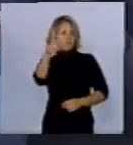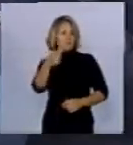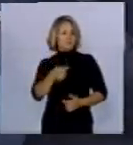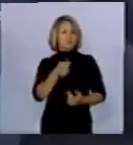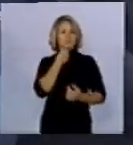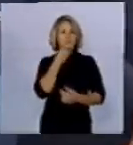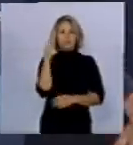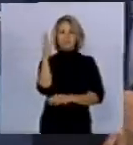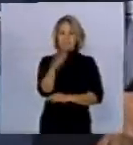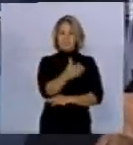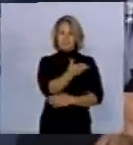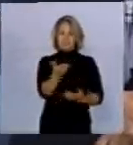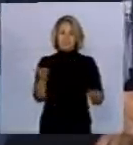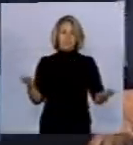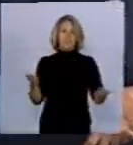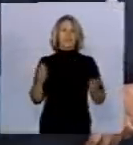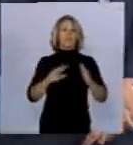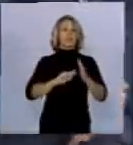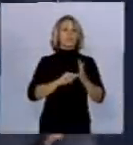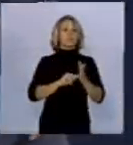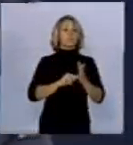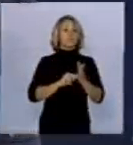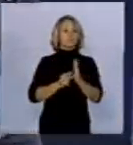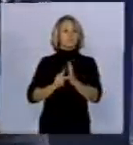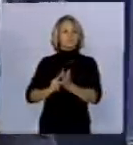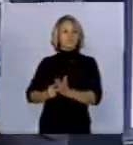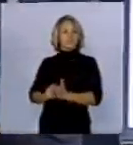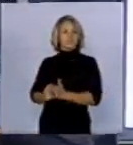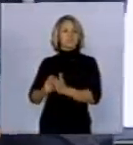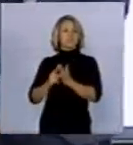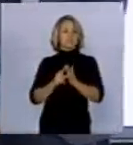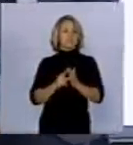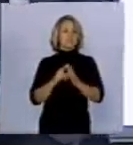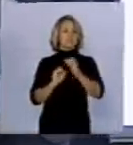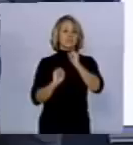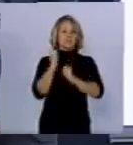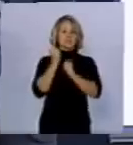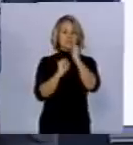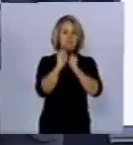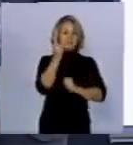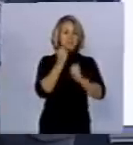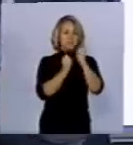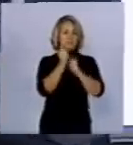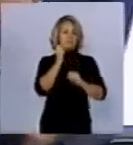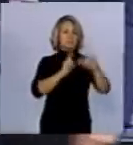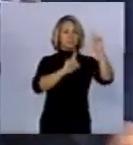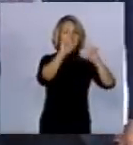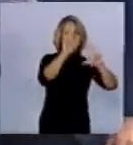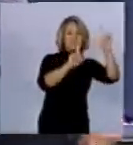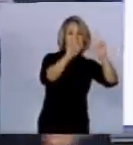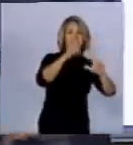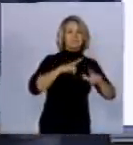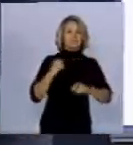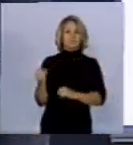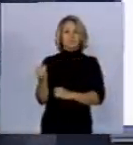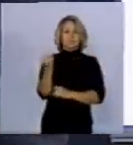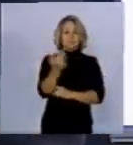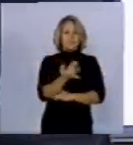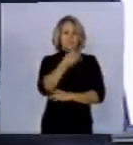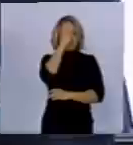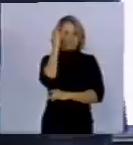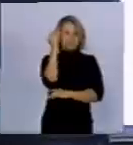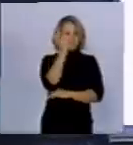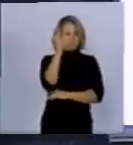senhores o sindicato interesse Estadual da indústria do audiovisual tem a grande maioria de Associados representada por